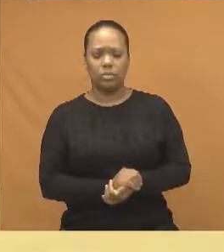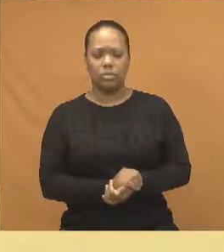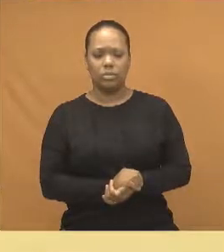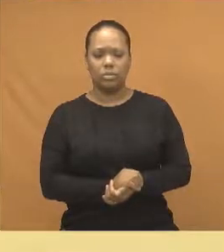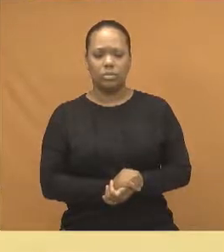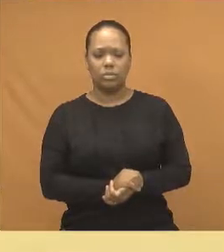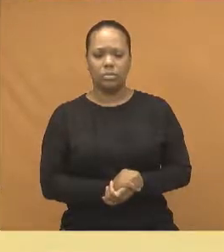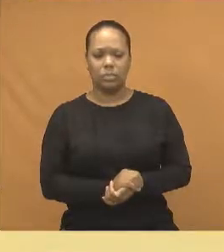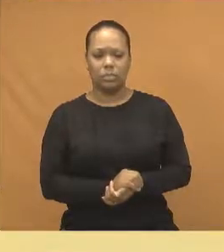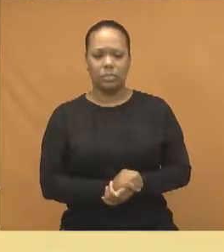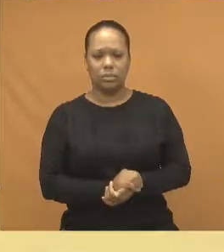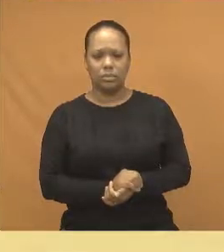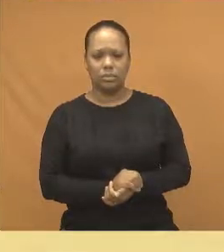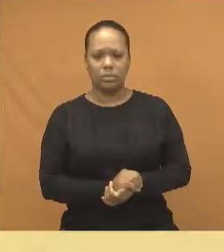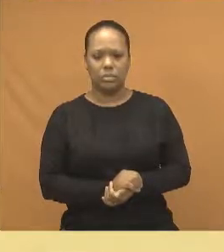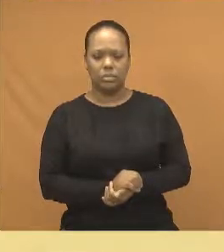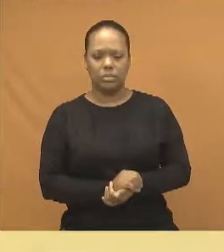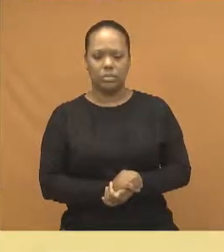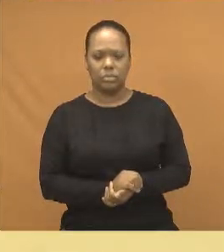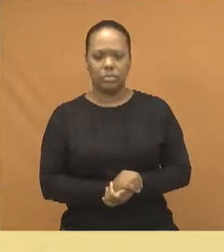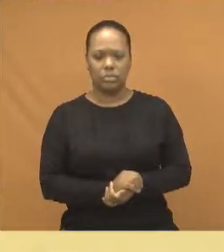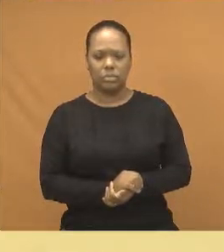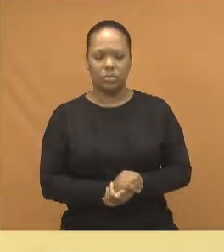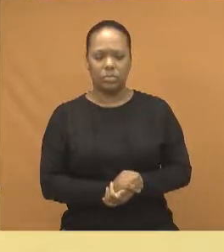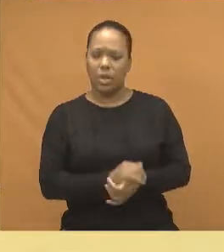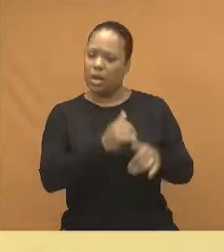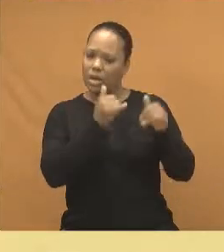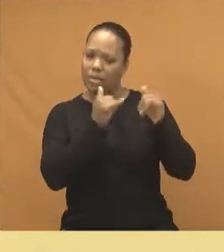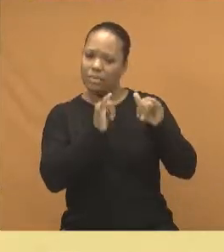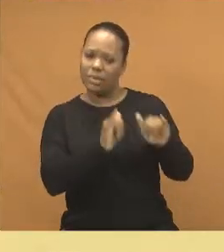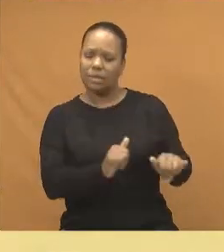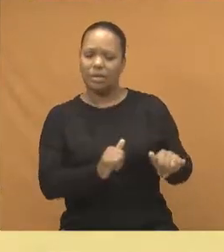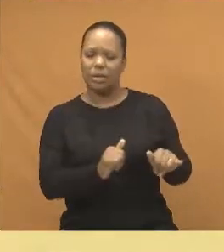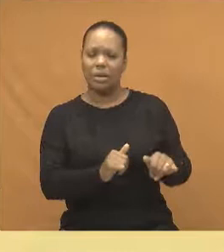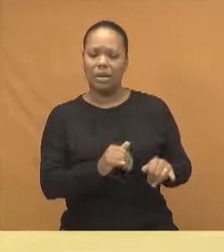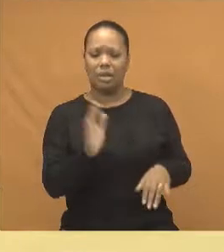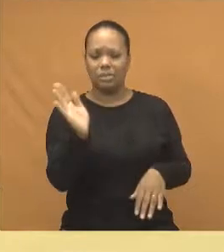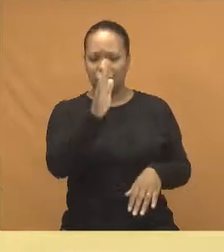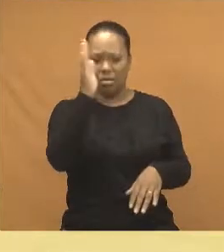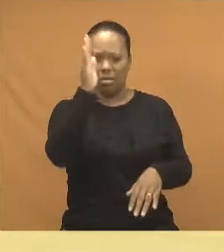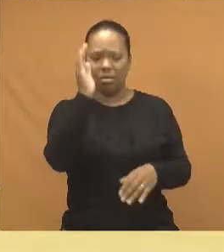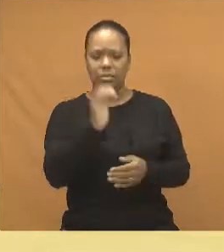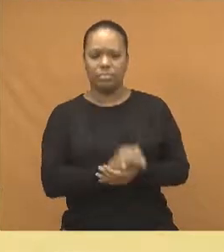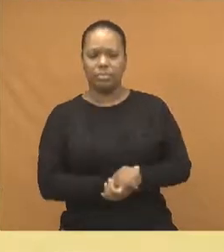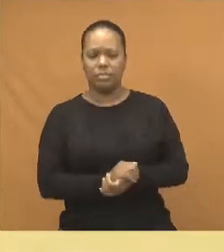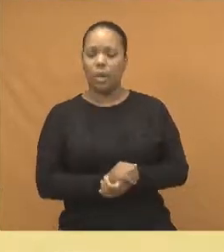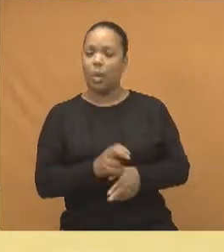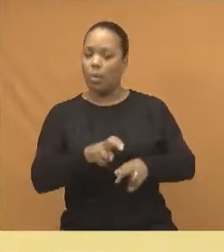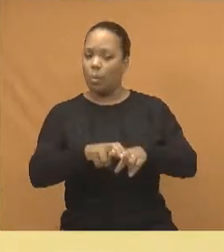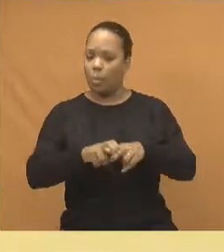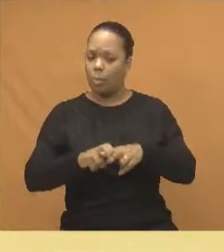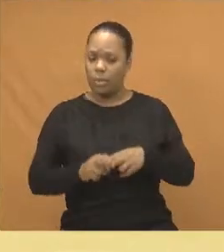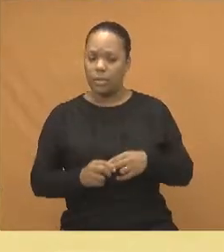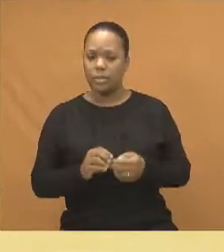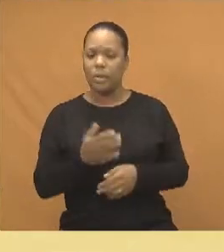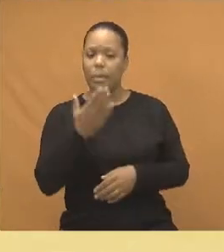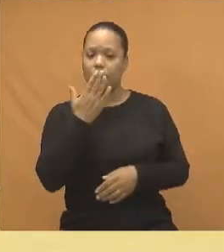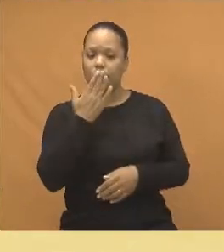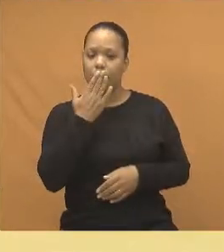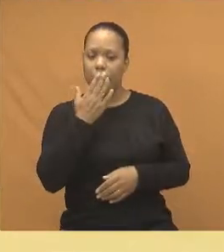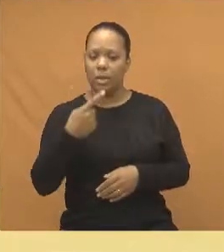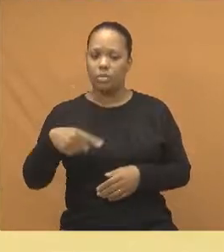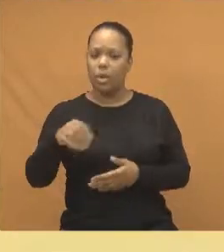minimizado os riscos advindos do jejum. Por essa razão, peço